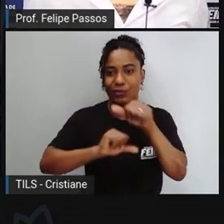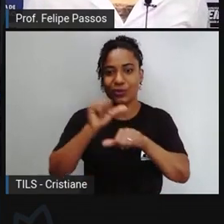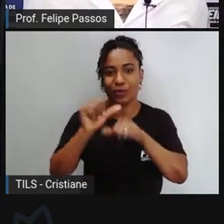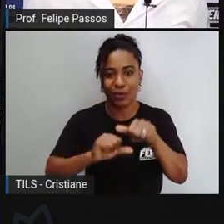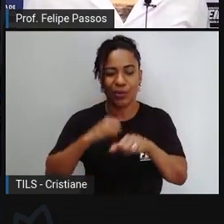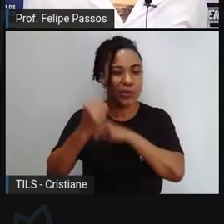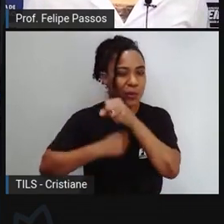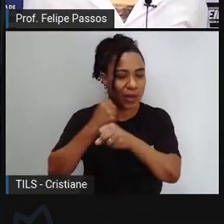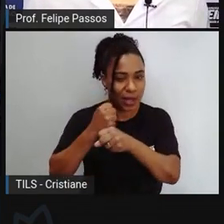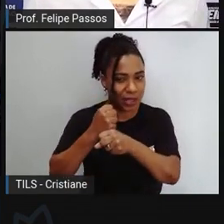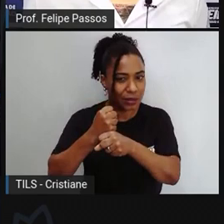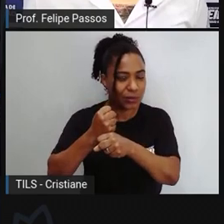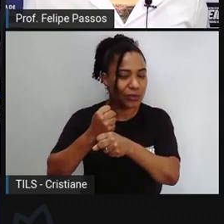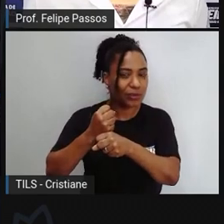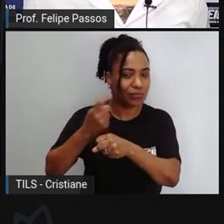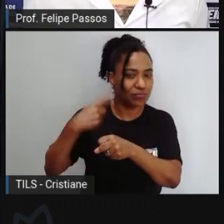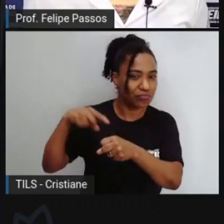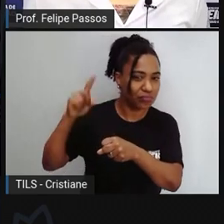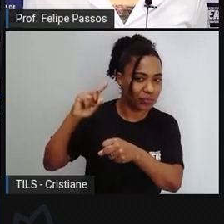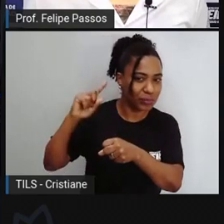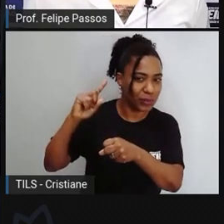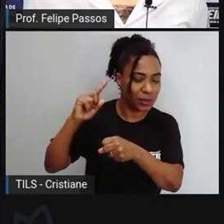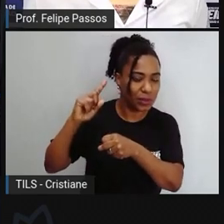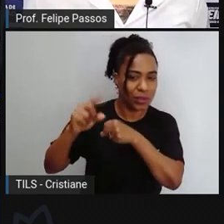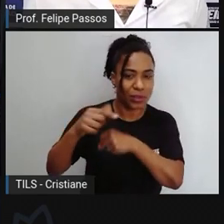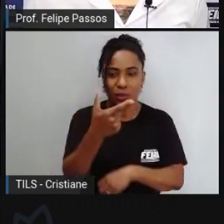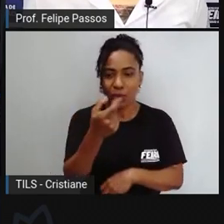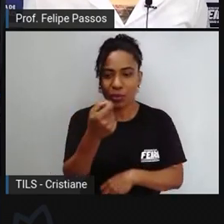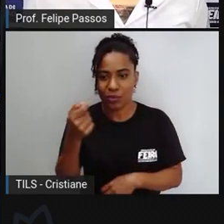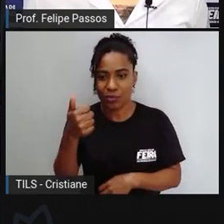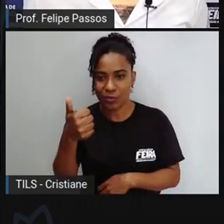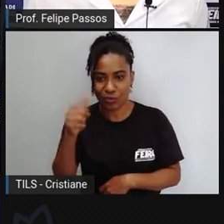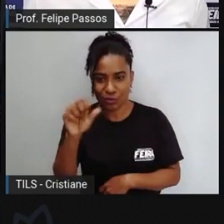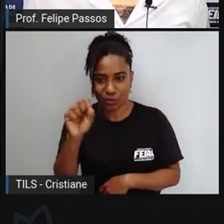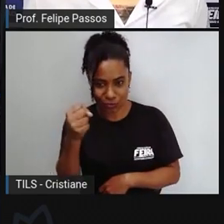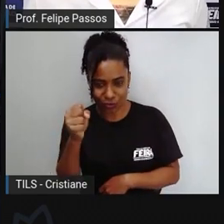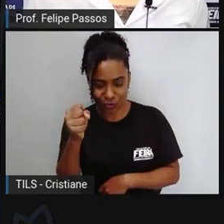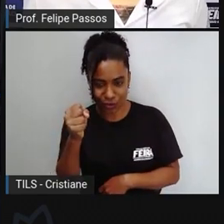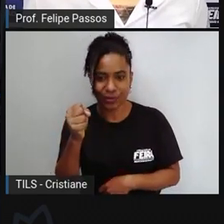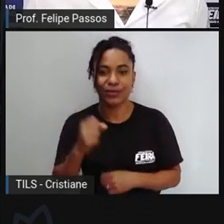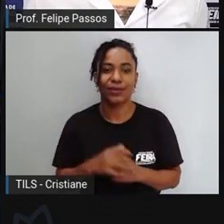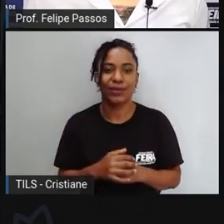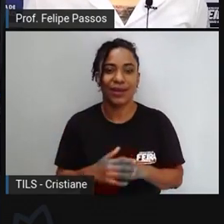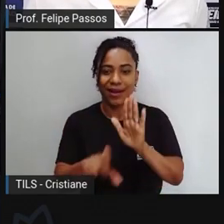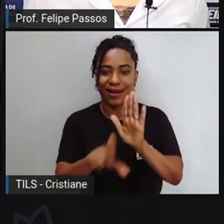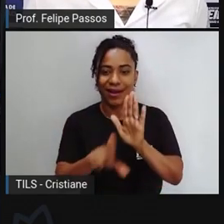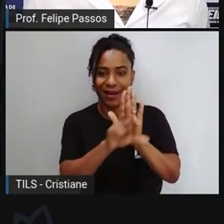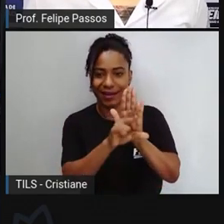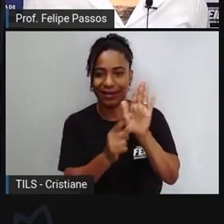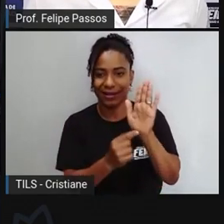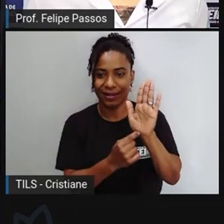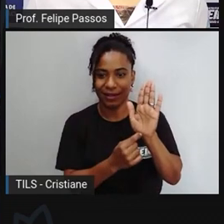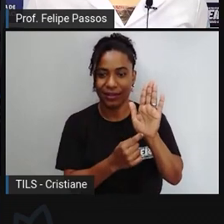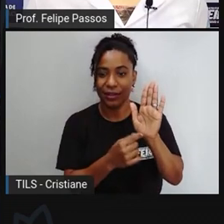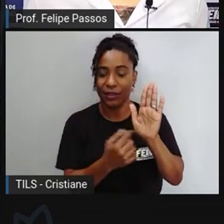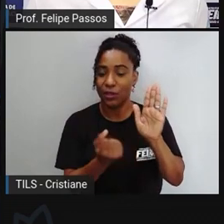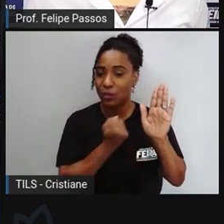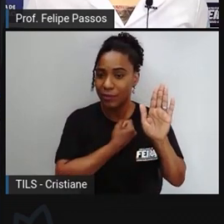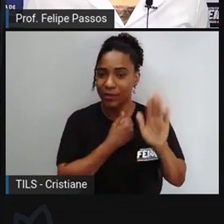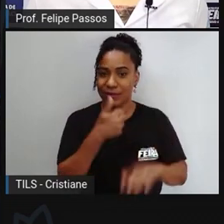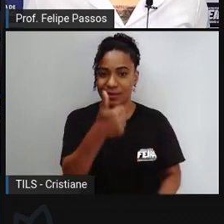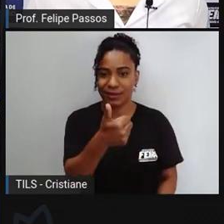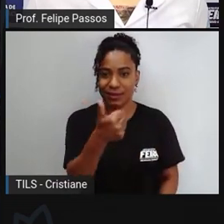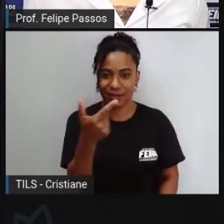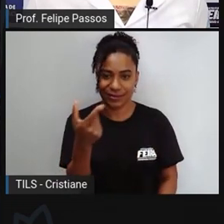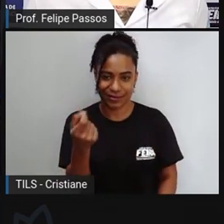2018 para a lei 120 então